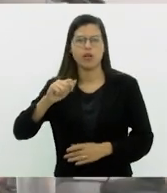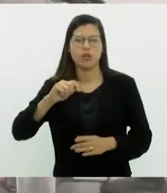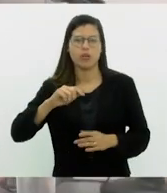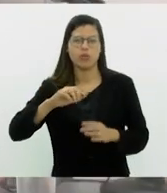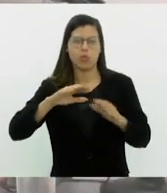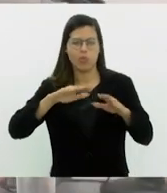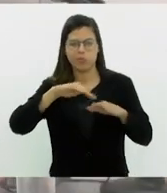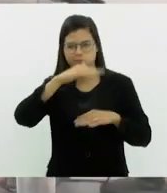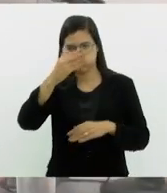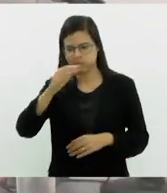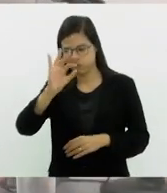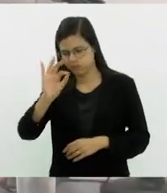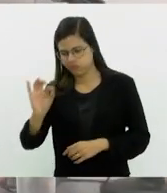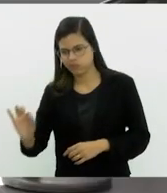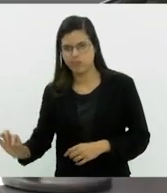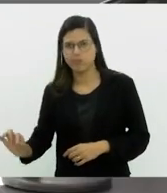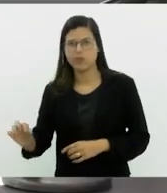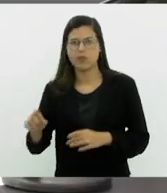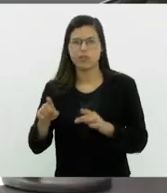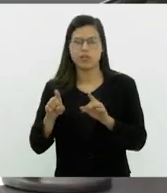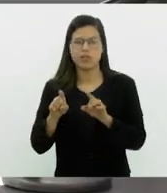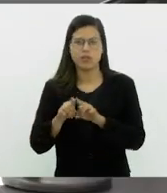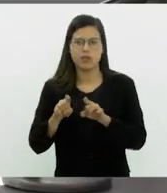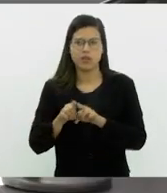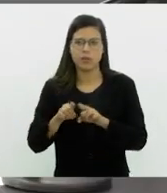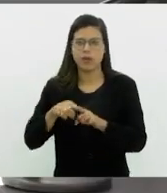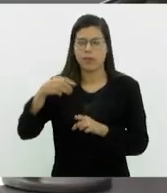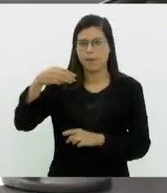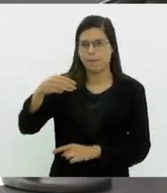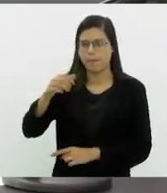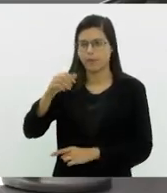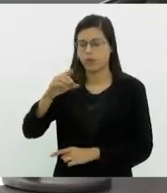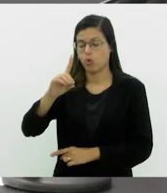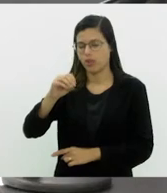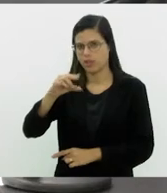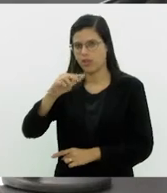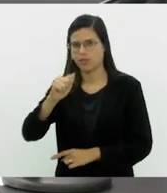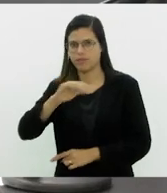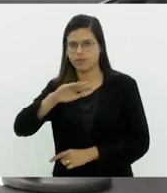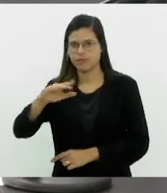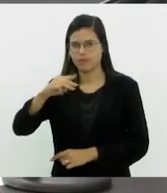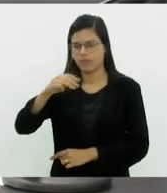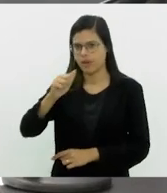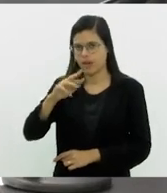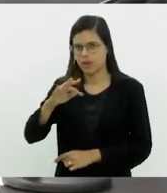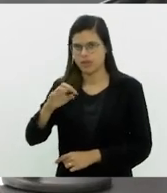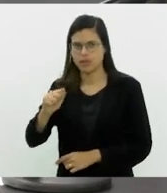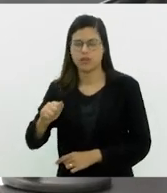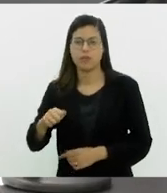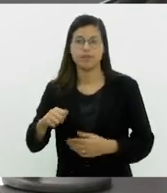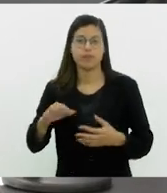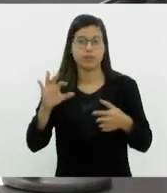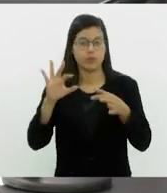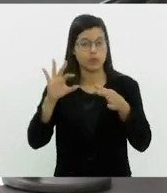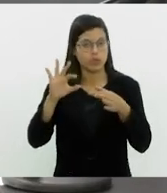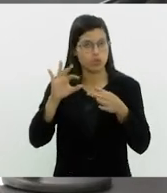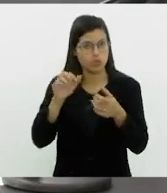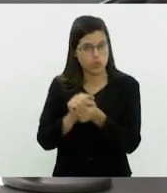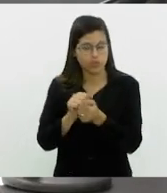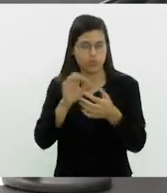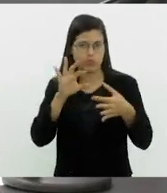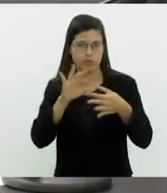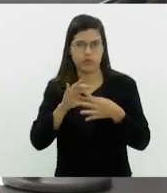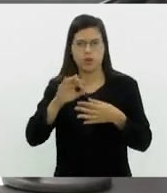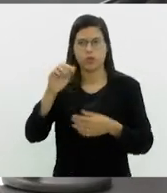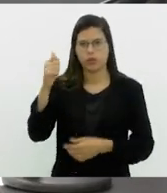e até o do Dona Marta. E, a partir daí, junto com a Associação de Pilotos e com o